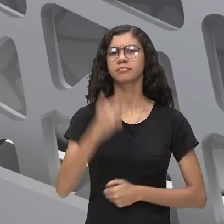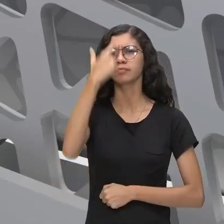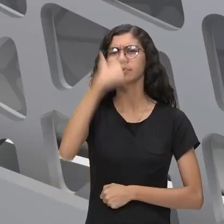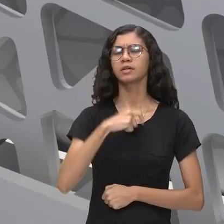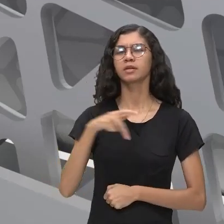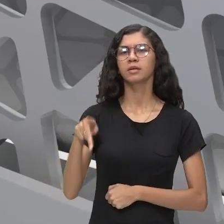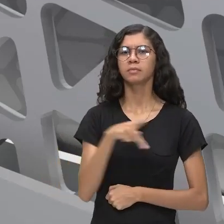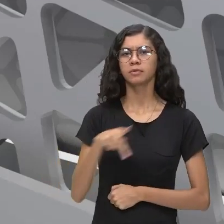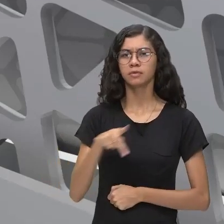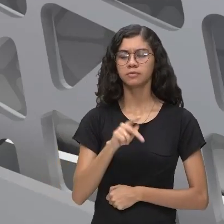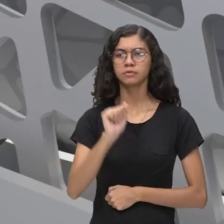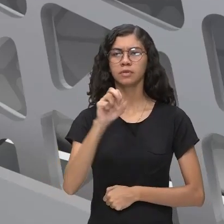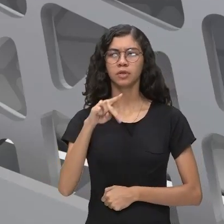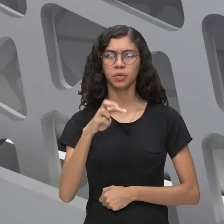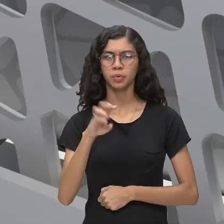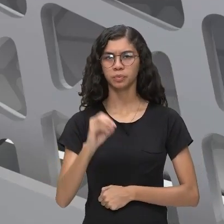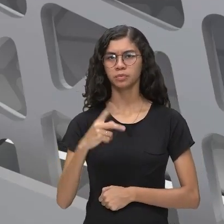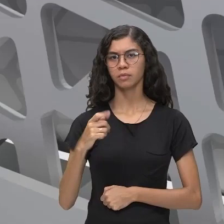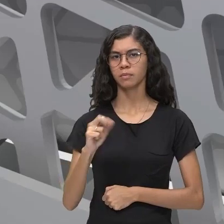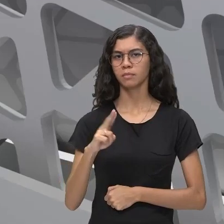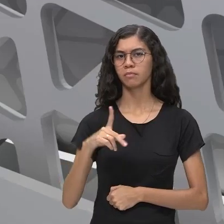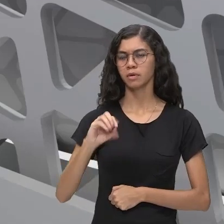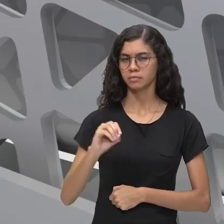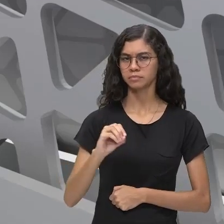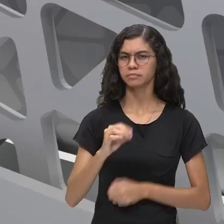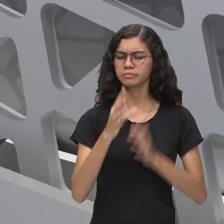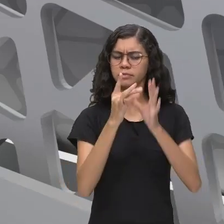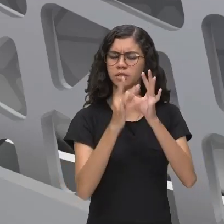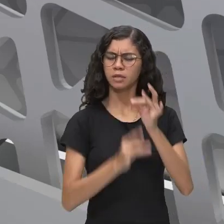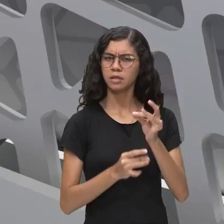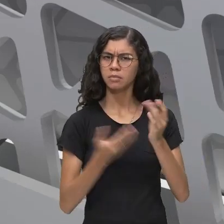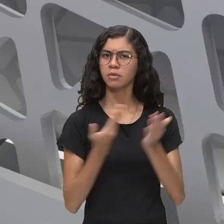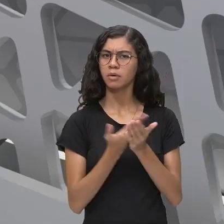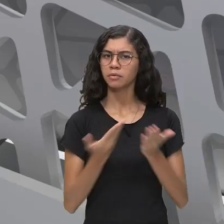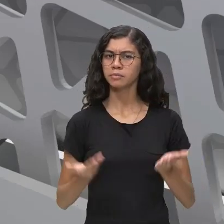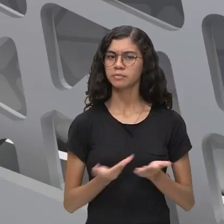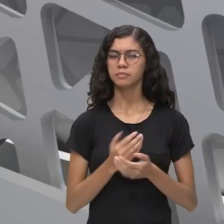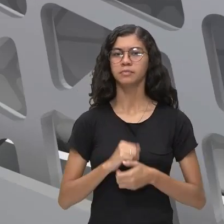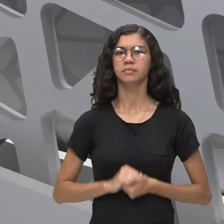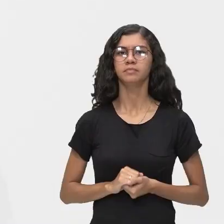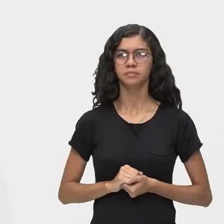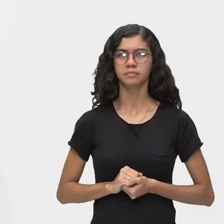professor Antônio Paulo. Vamos ao detalhamento da nossa aula?